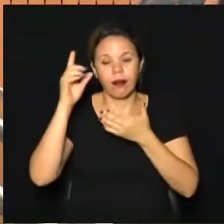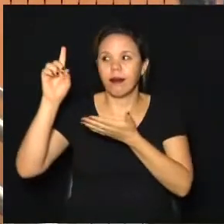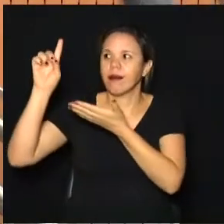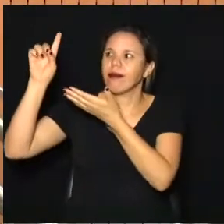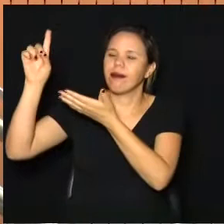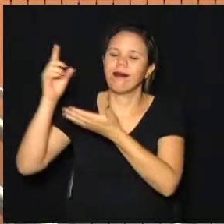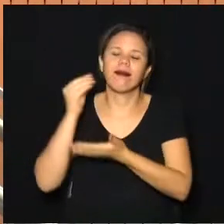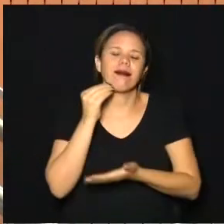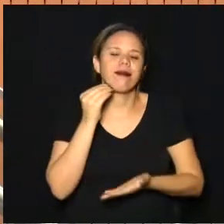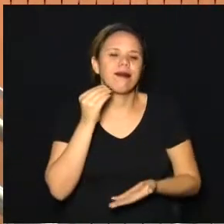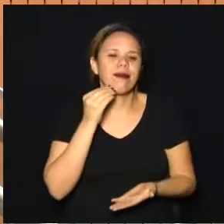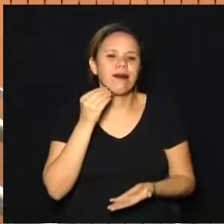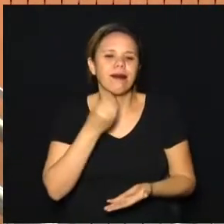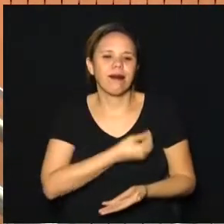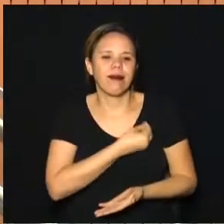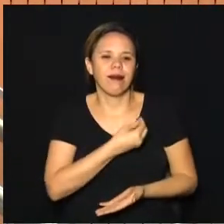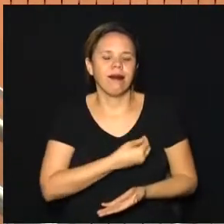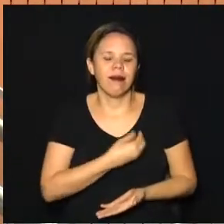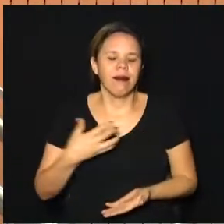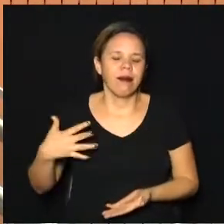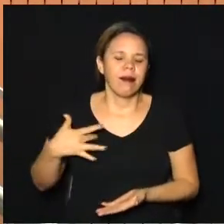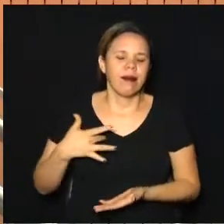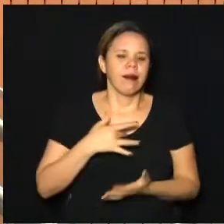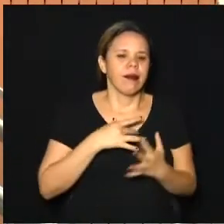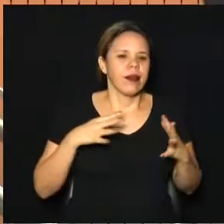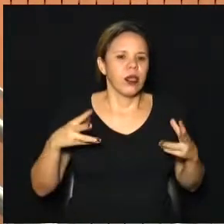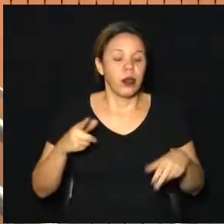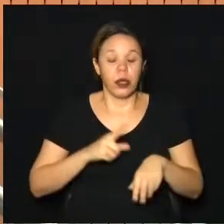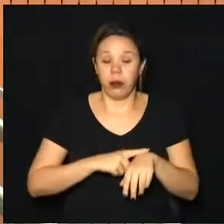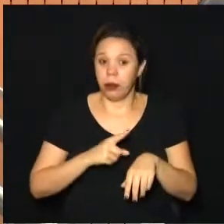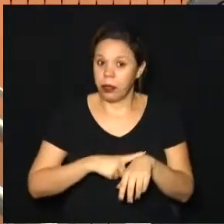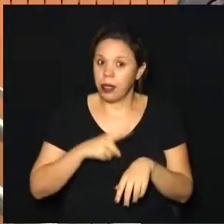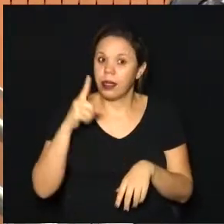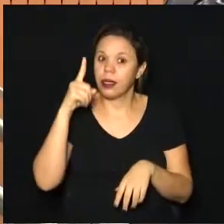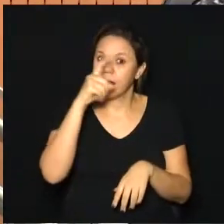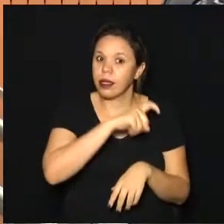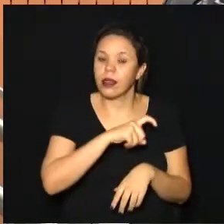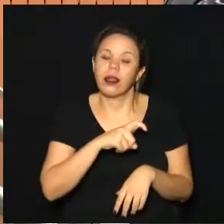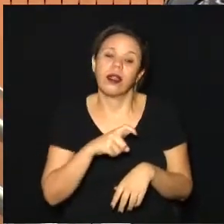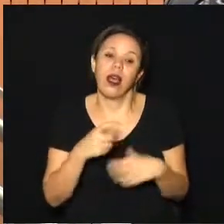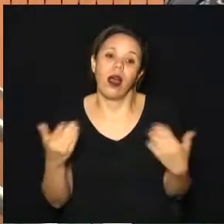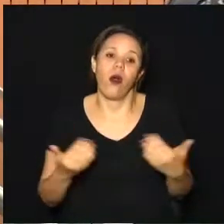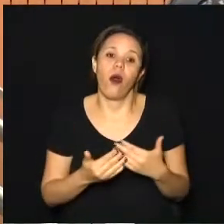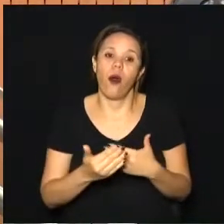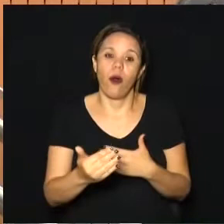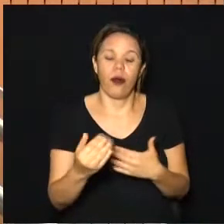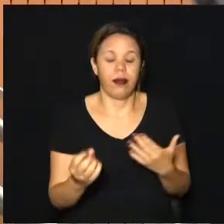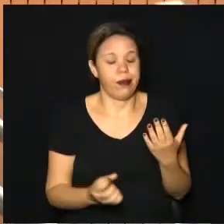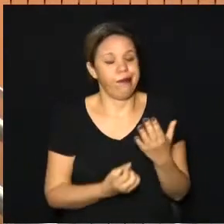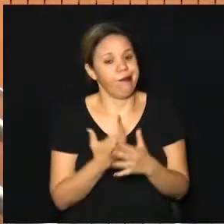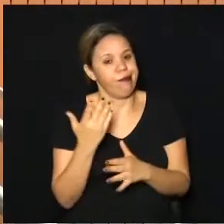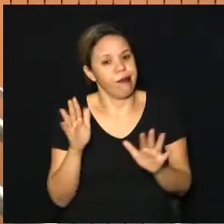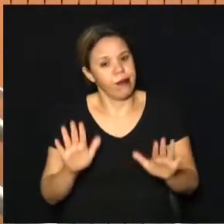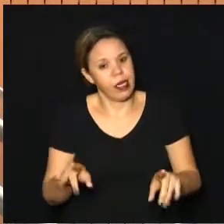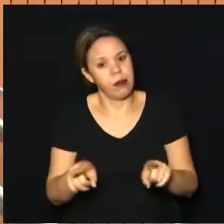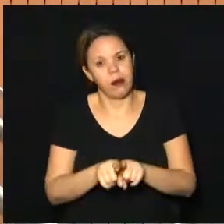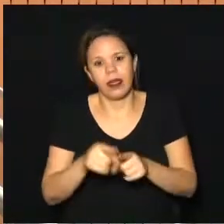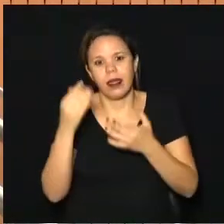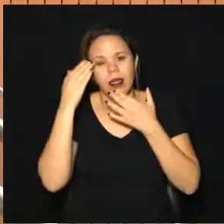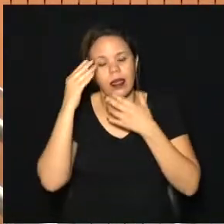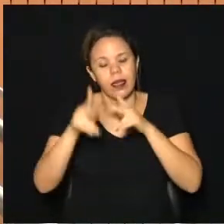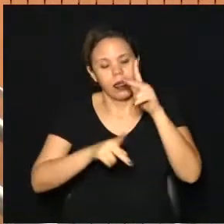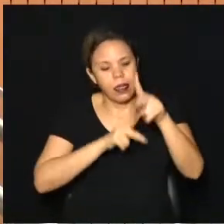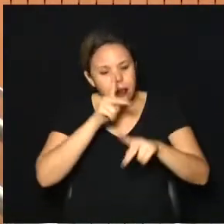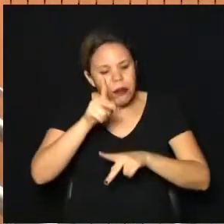pela oportunidade, pela vida, pela saúde, sobretudo num momento complicado como esse que vivemos. E queria agradecer também as